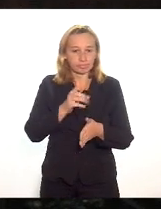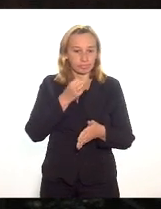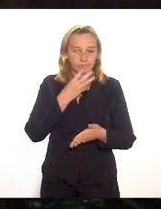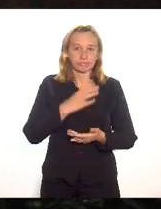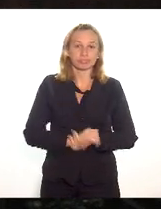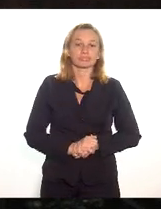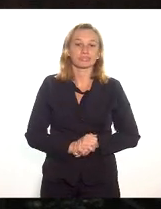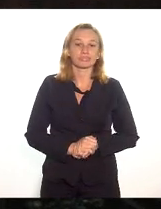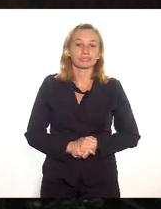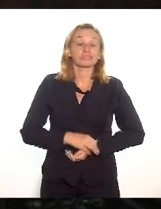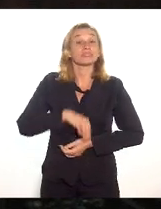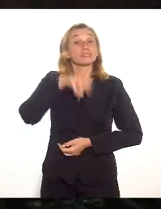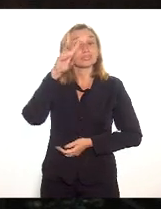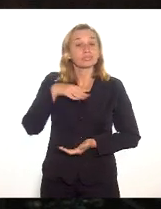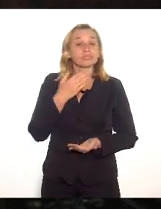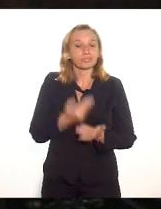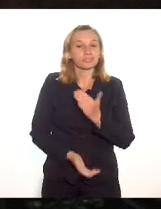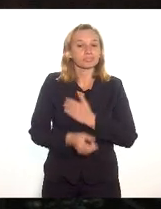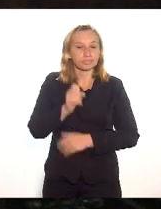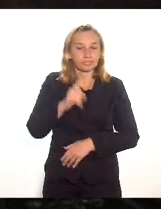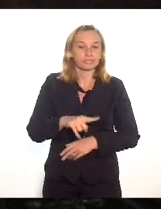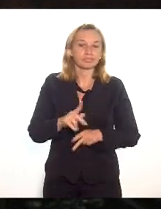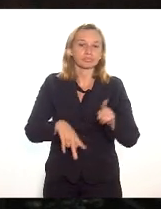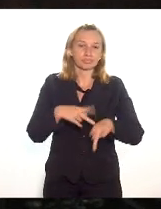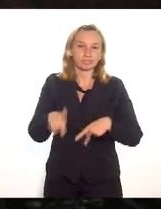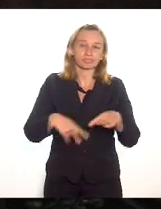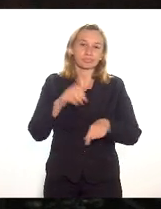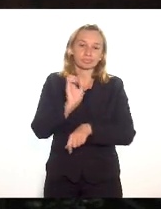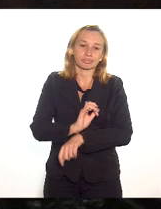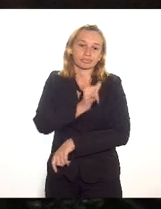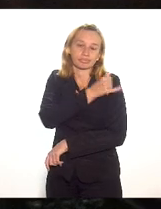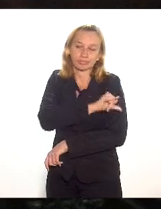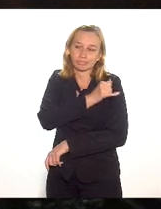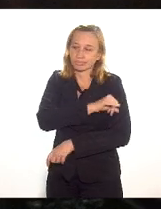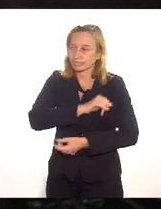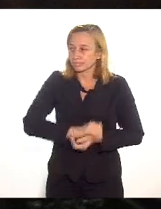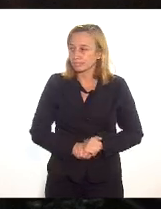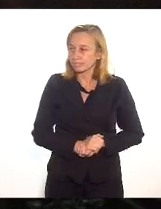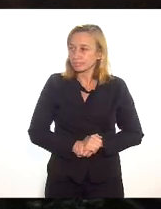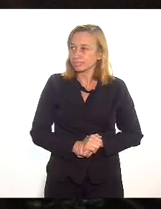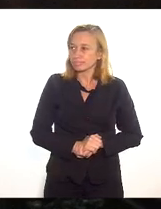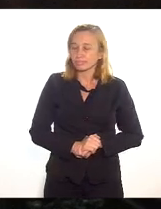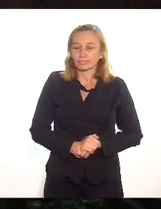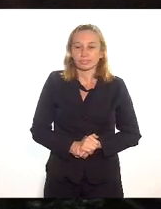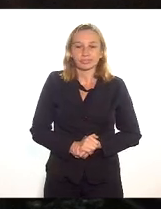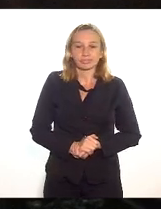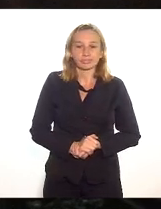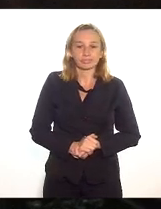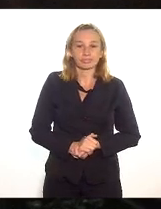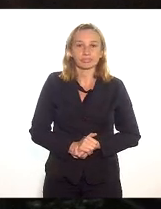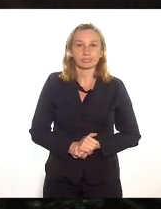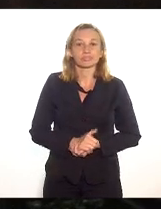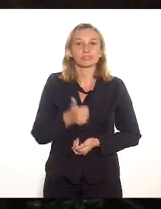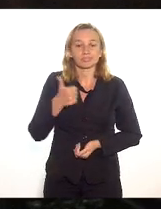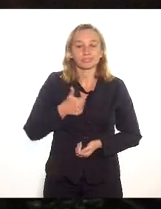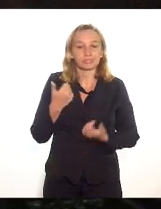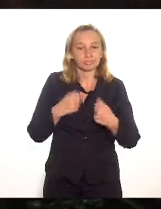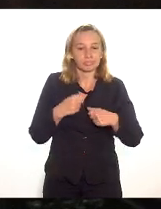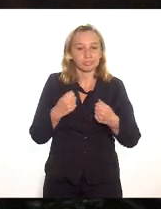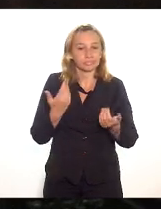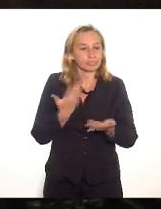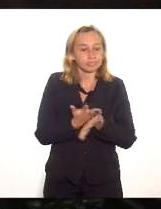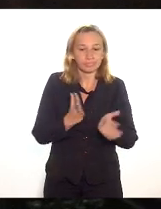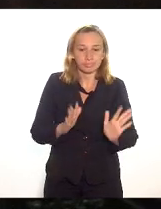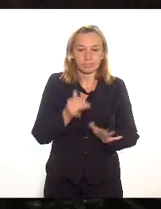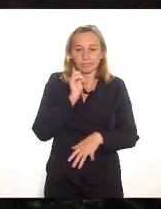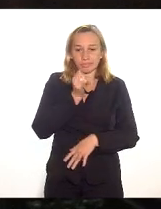endereçado. E quem perde é a população do Estado do Rio de Janeiro. A gente primeiro precisa acabar com essa